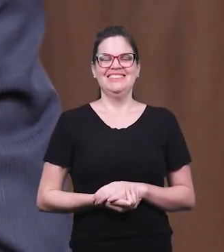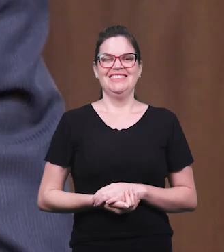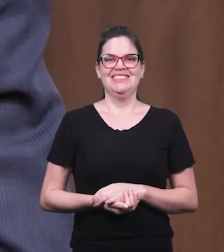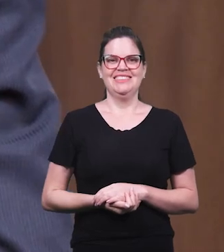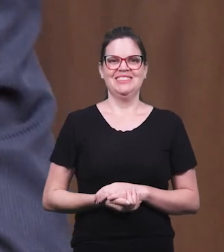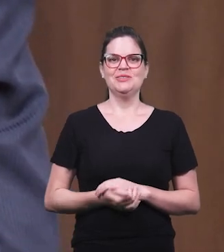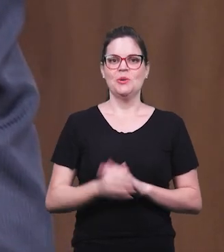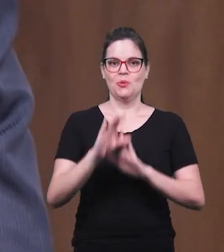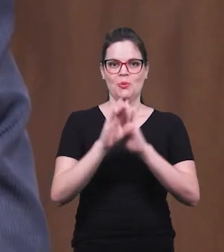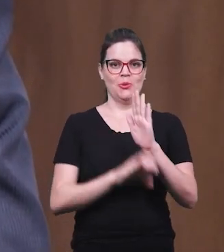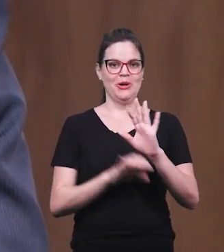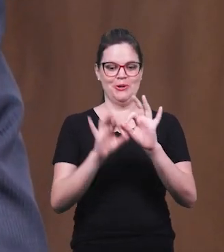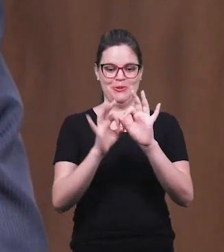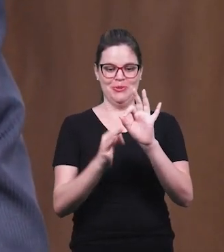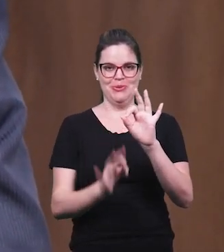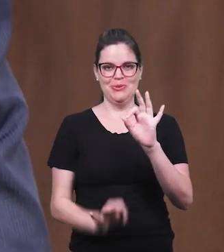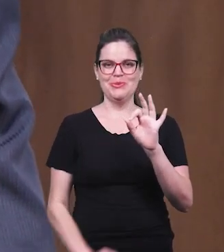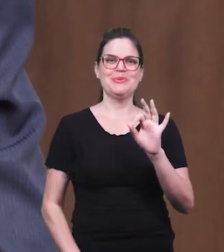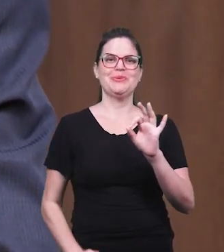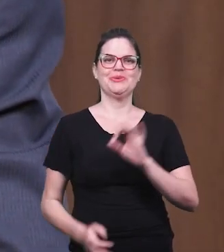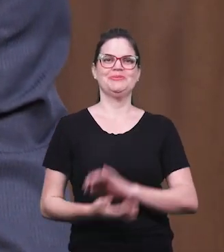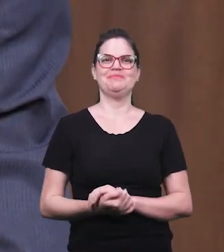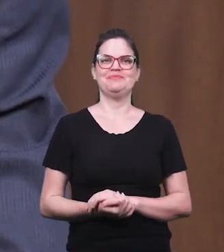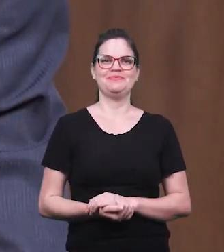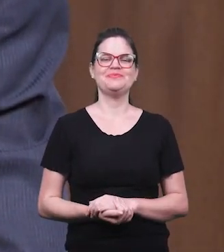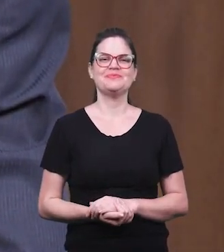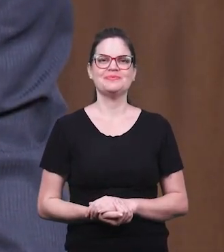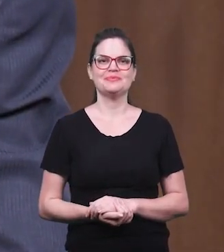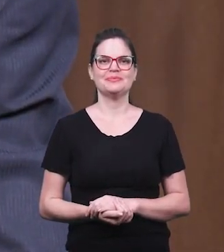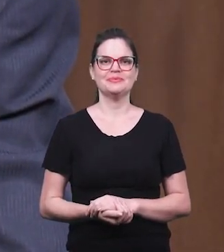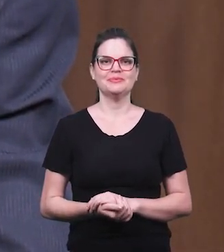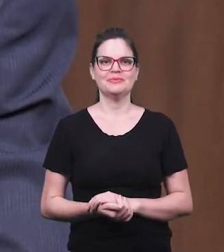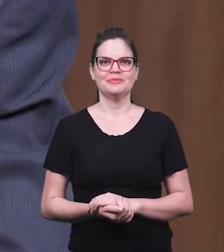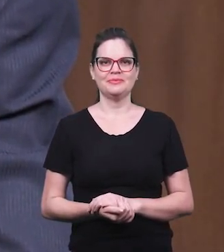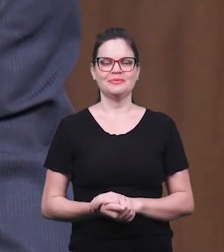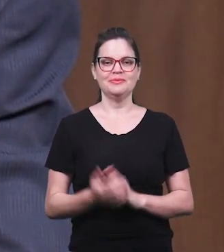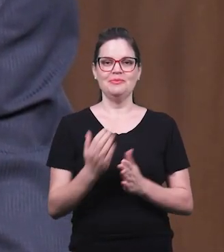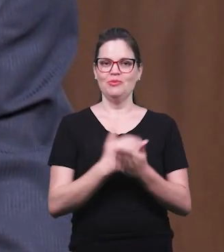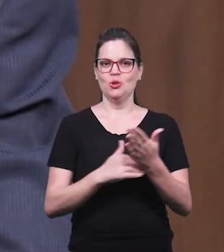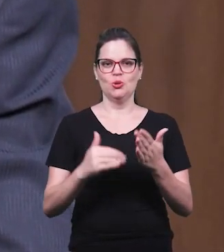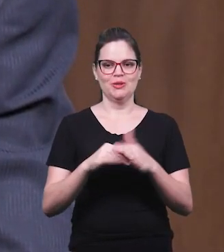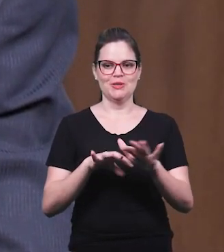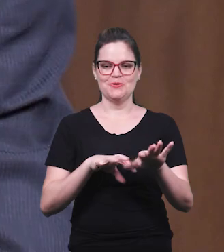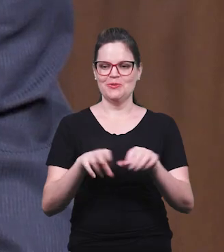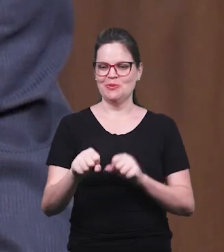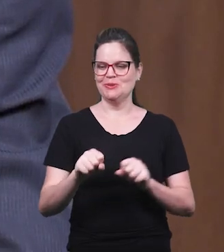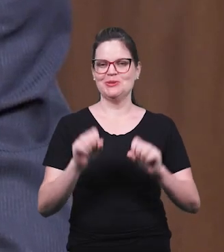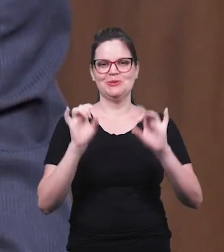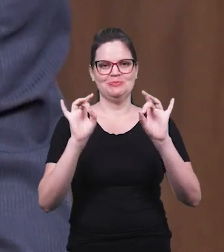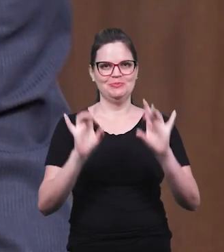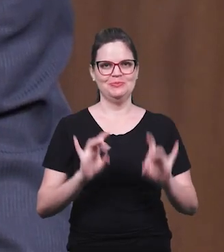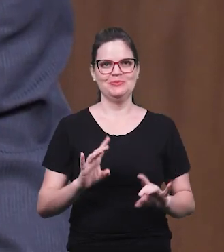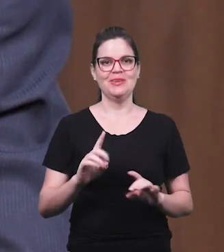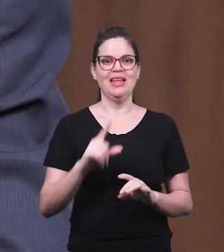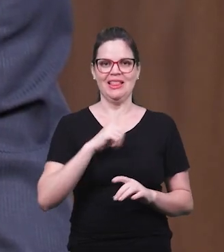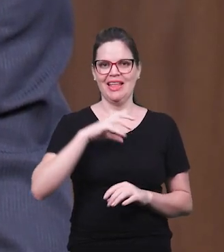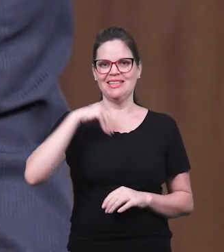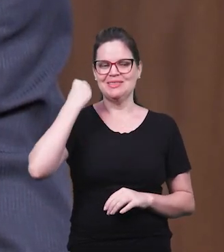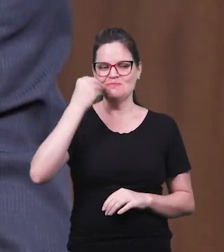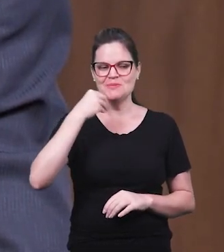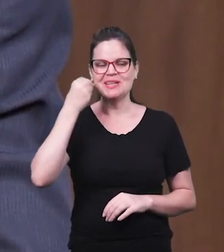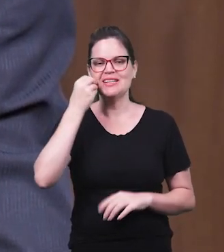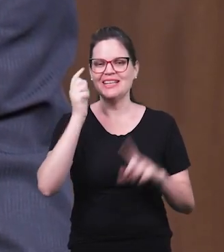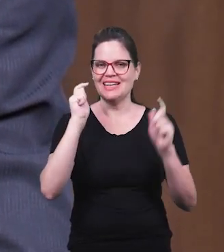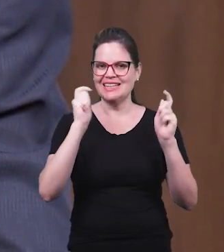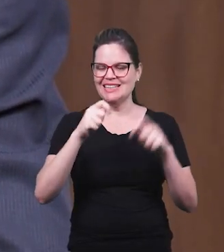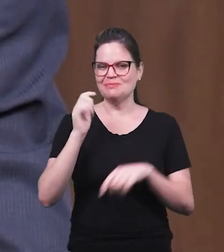é um currículo muito vasto, né, do irmão. Sim. Eu acho que tem todas as credenciais e mais um pouco para falar de um assunto